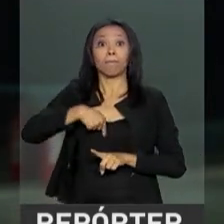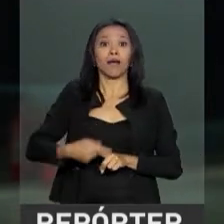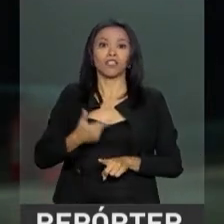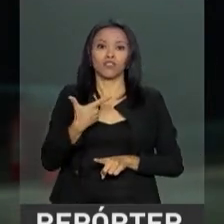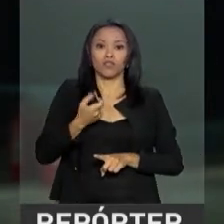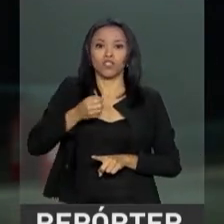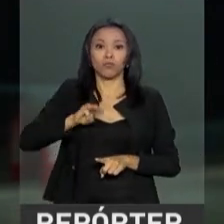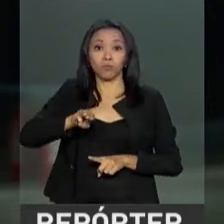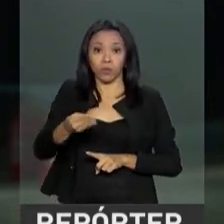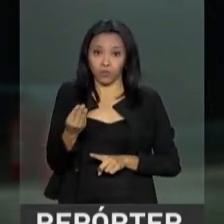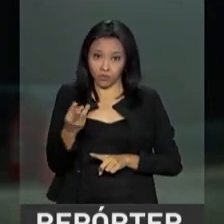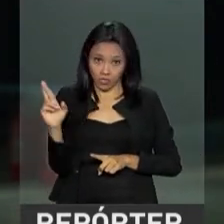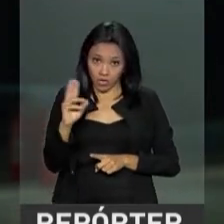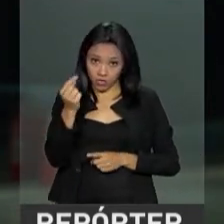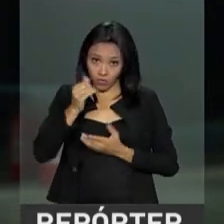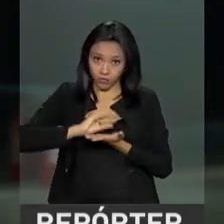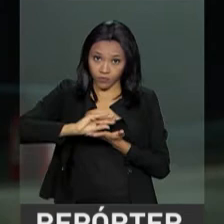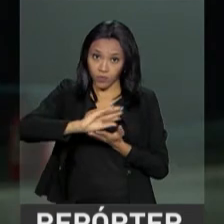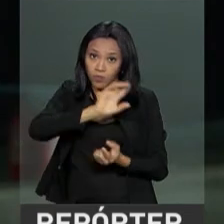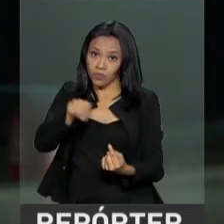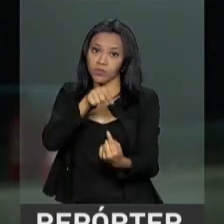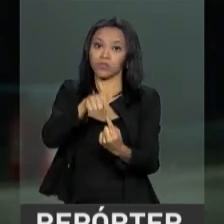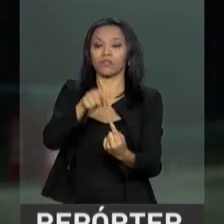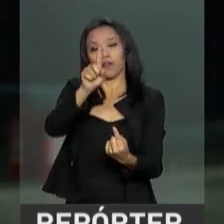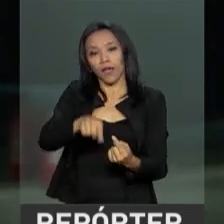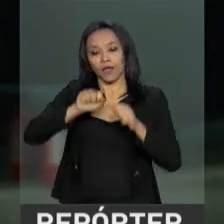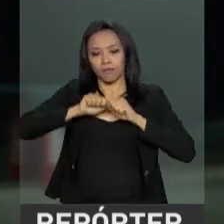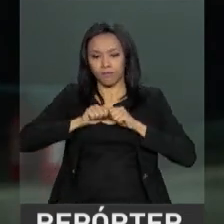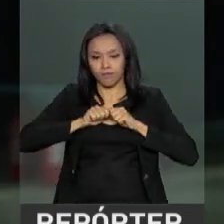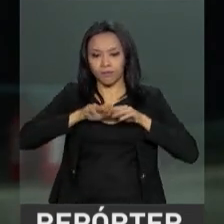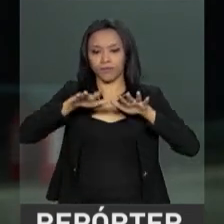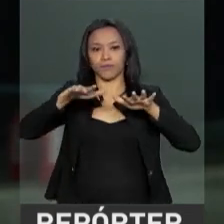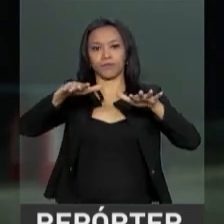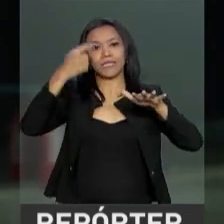de reais o objetivo é multiplicar as boas idéias